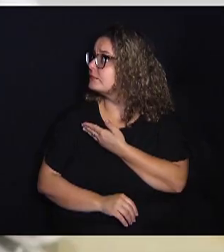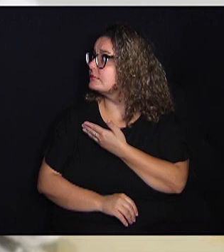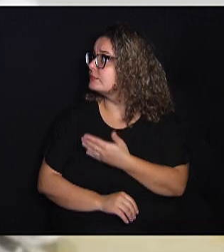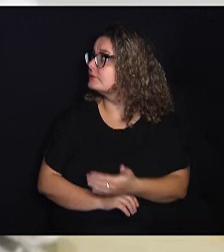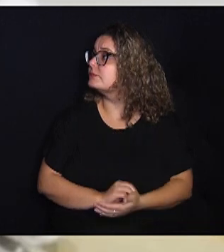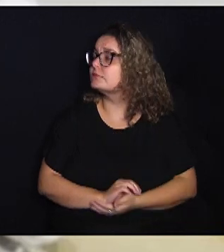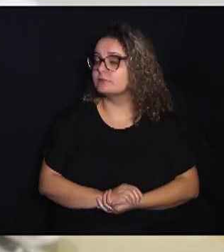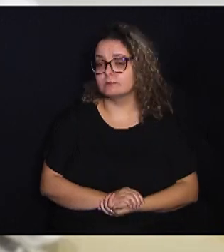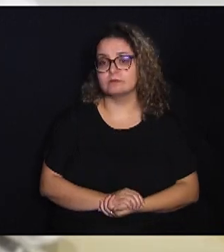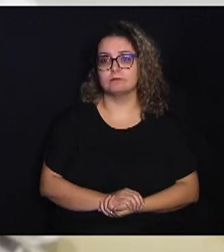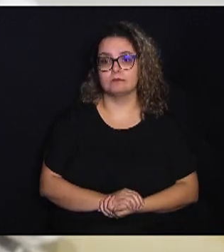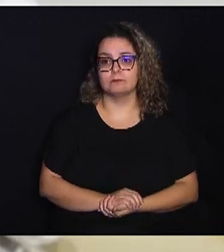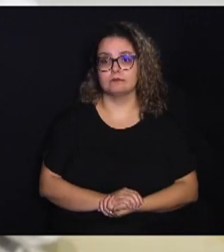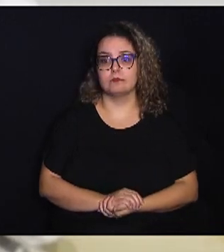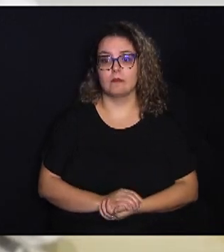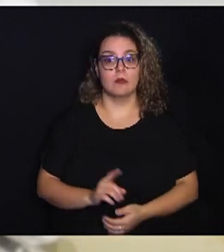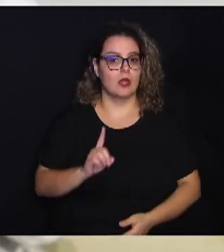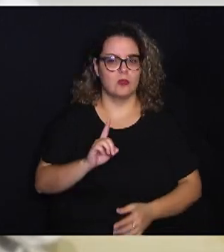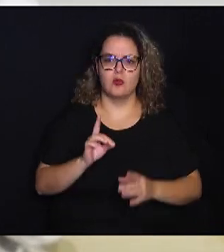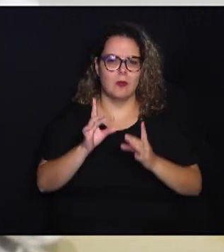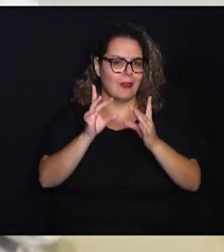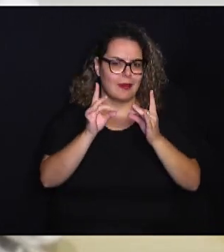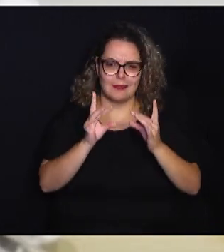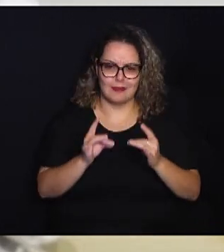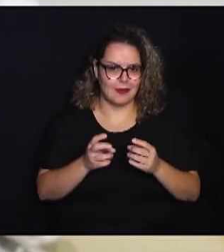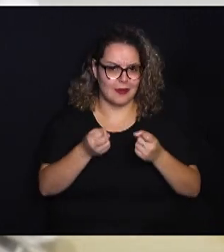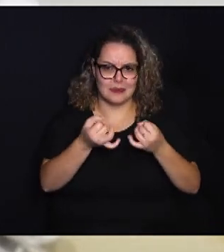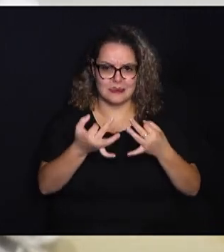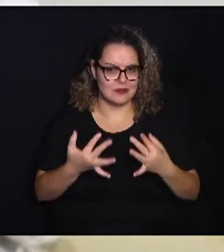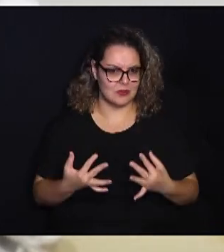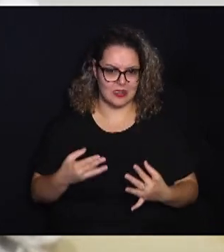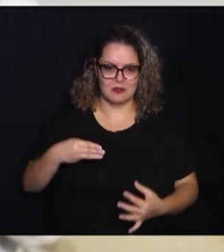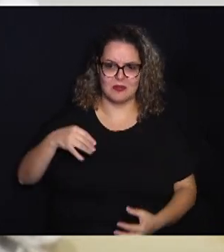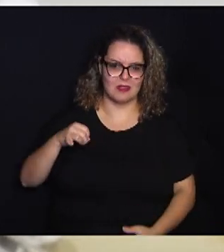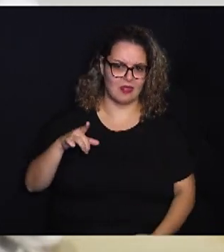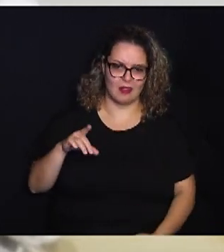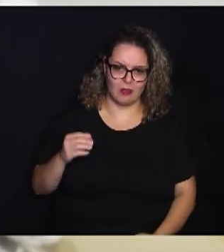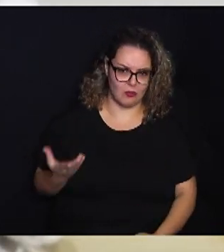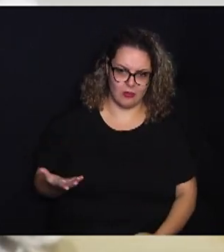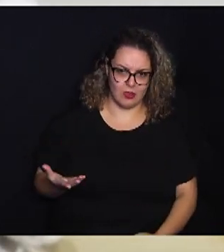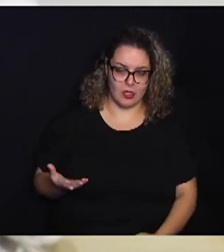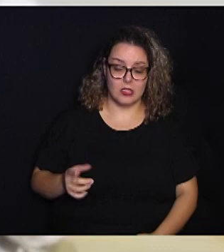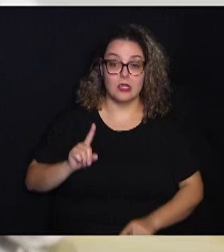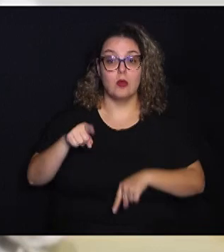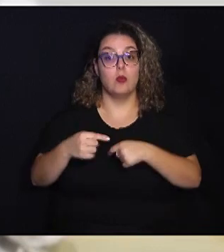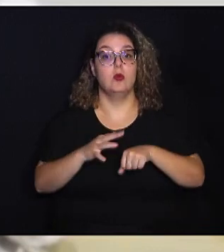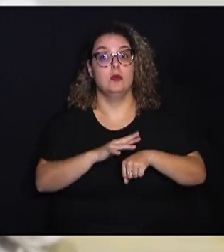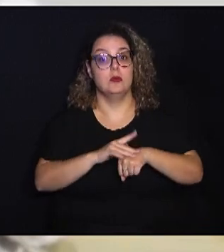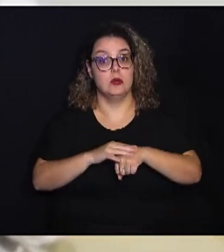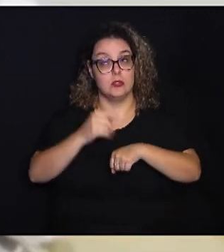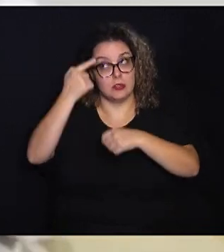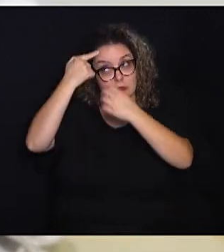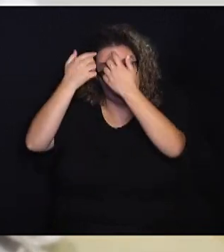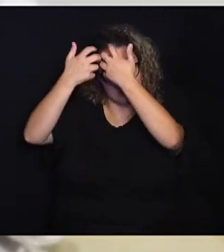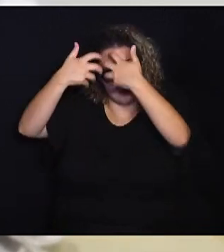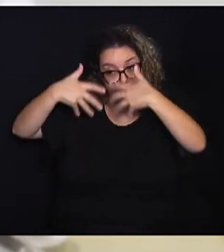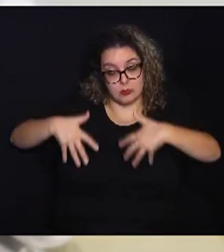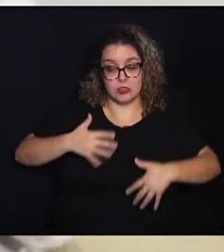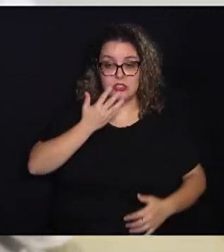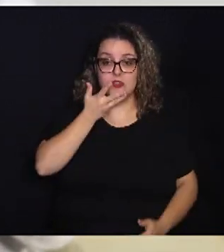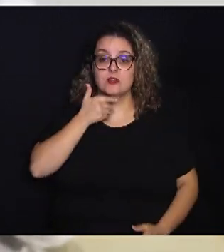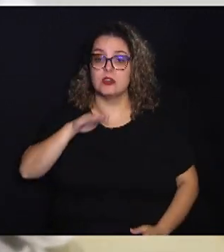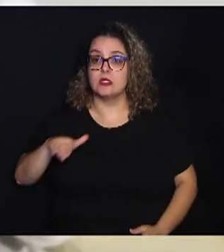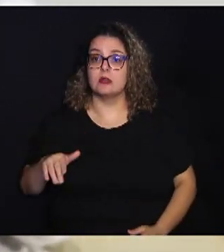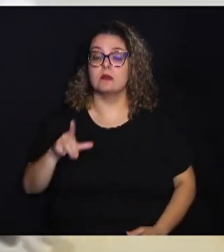A mielo não é muito difundida. Existem outras patologias dentro da neurologia infantil que tem